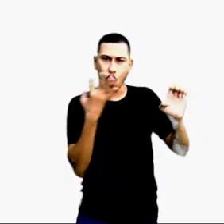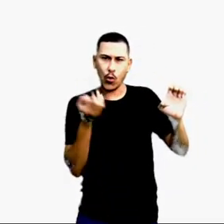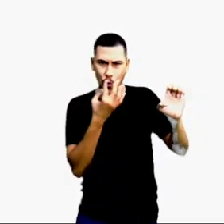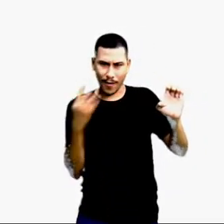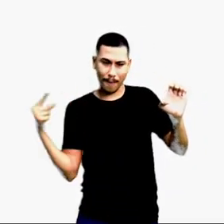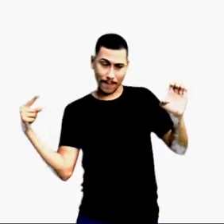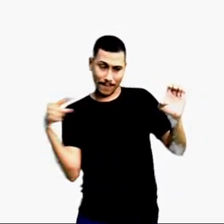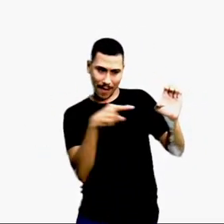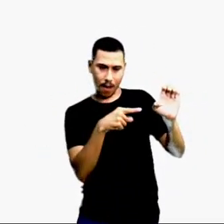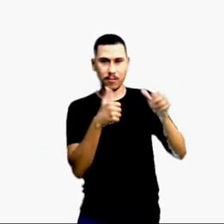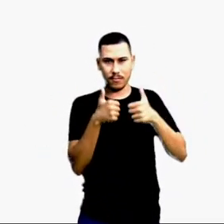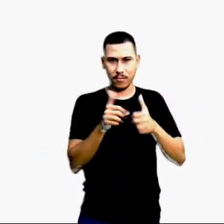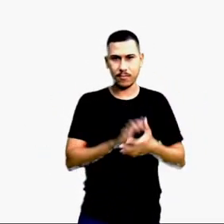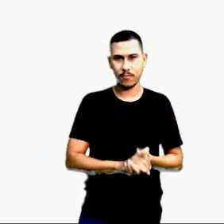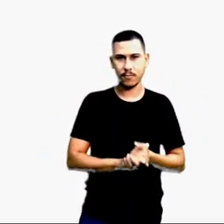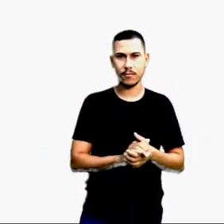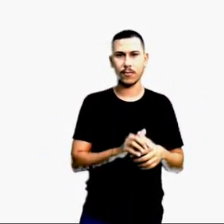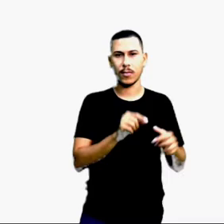Então vamos lá.